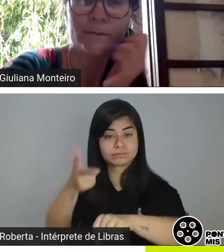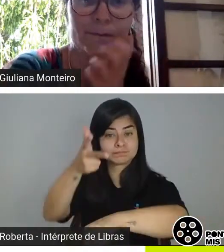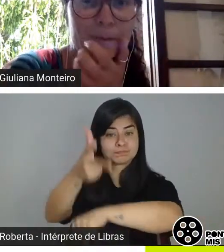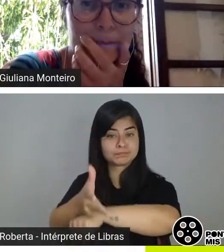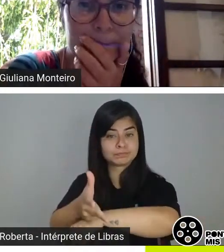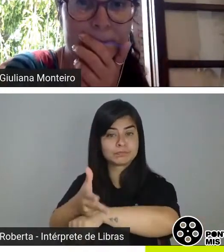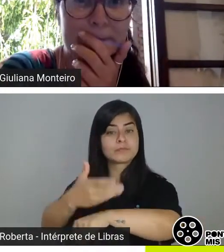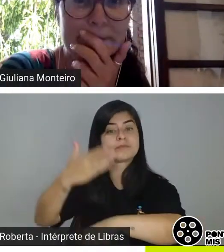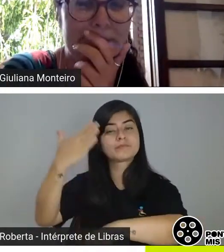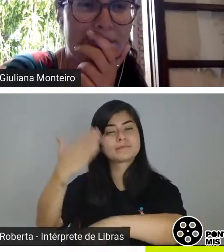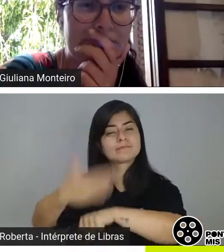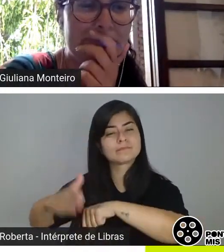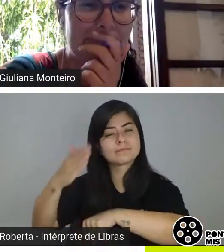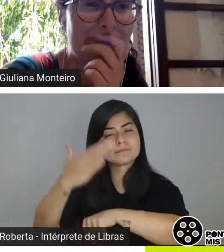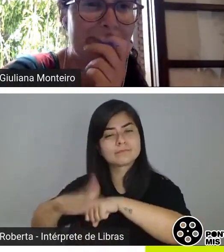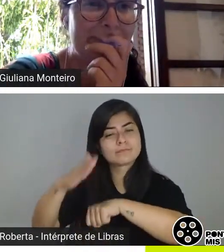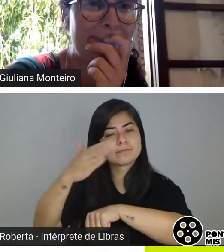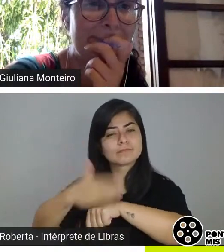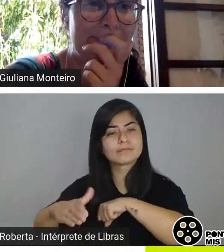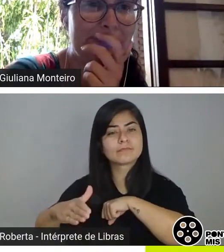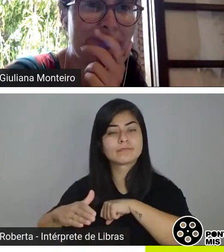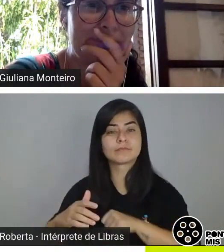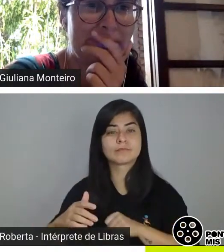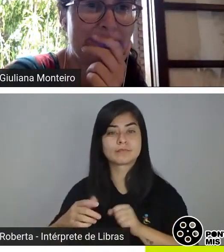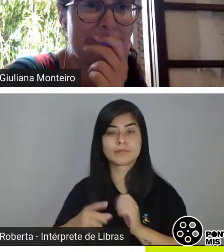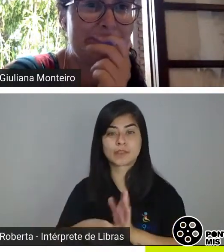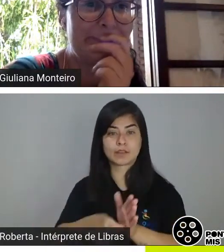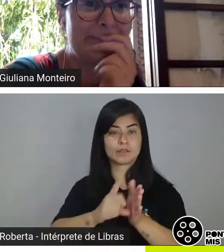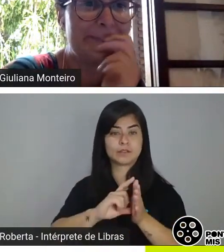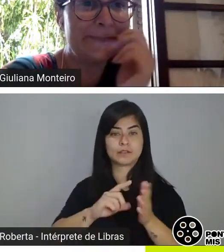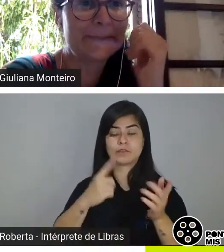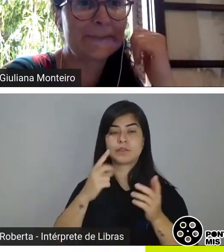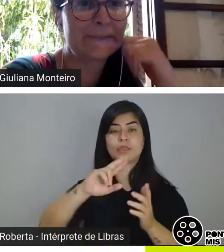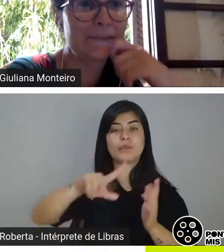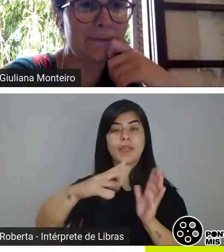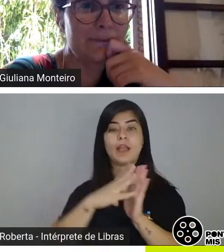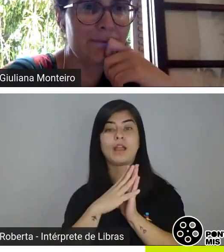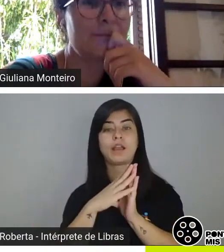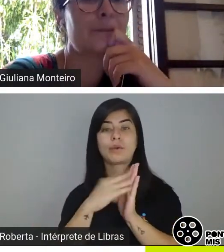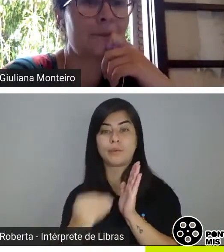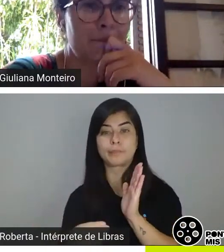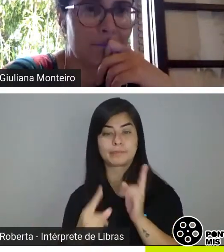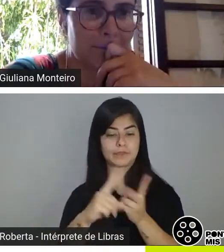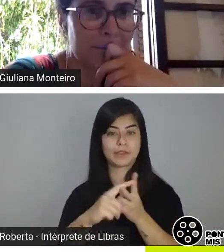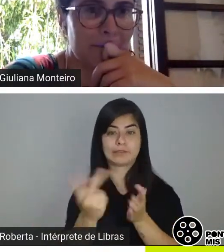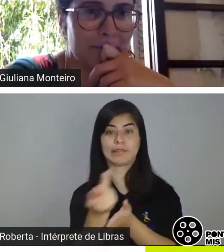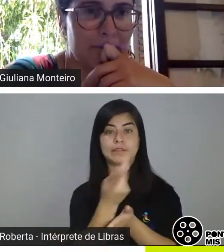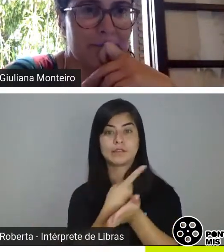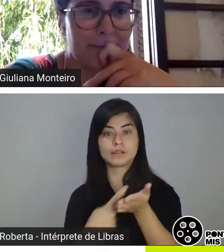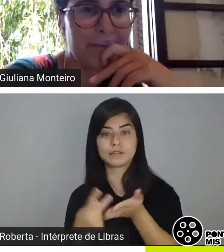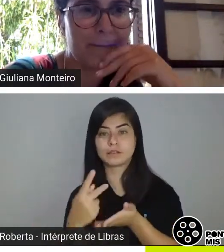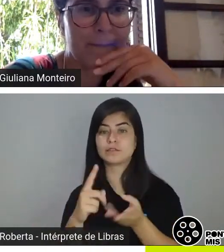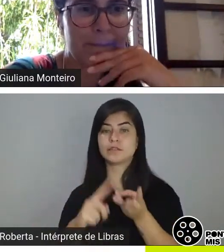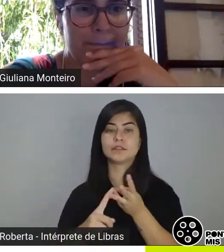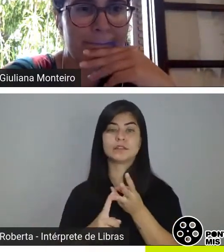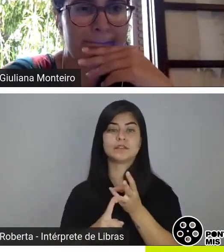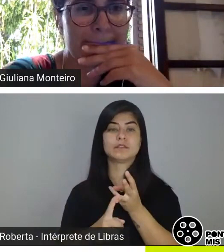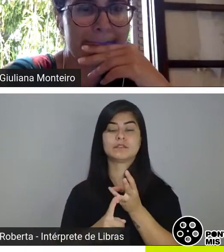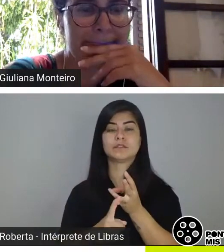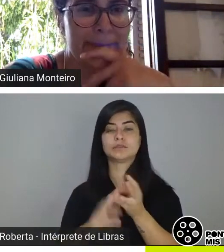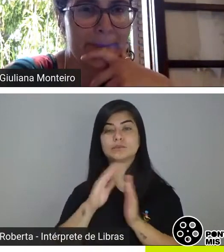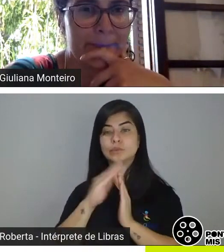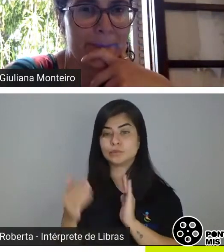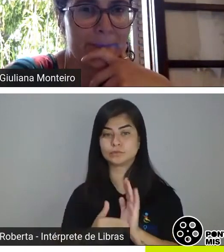filmagem. Ensaio com eles ali, não decupei antes, não é como o homem copiava, que eu desenhei cada plano, decupei, storyboard,